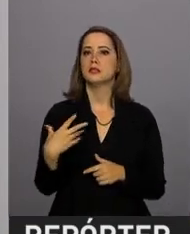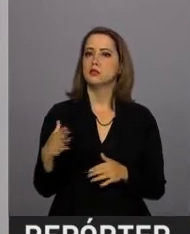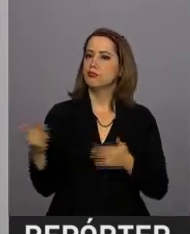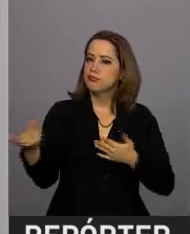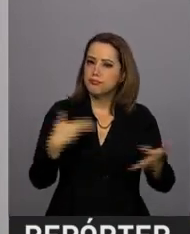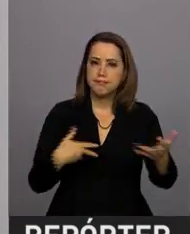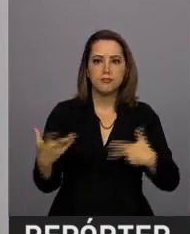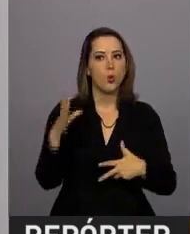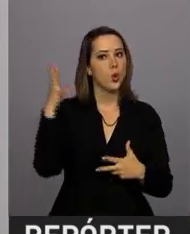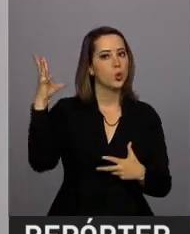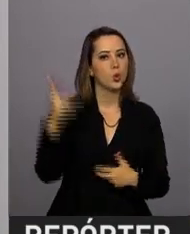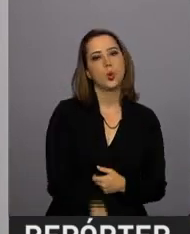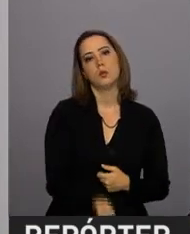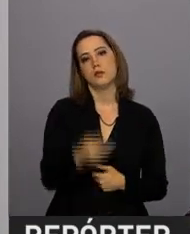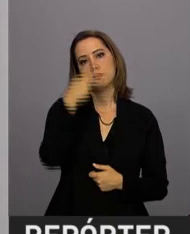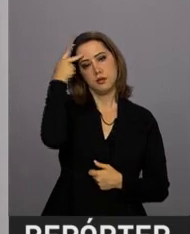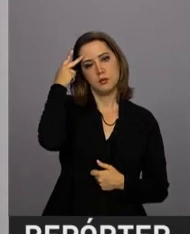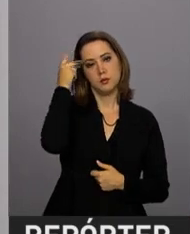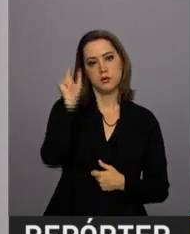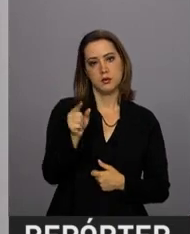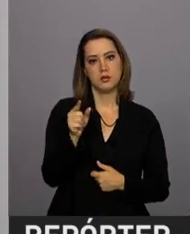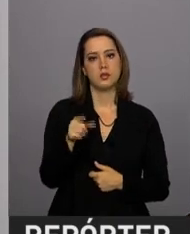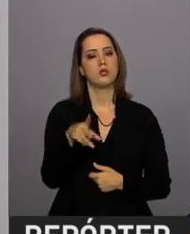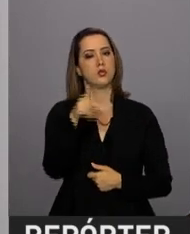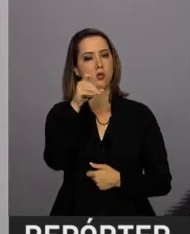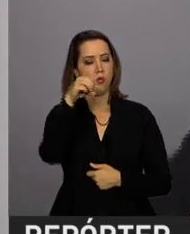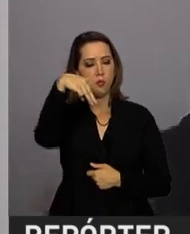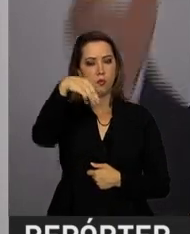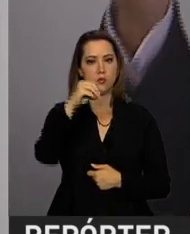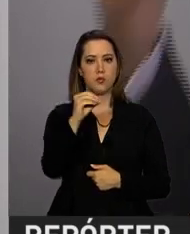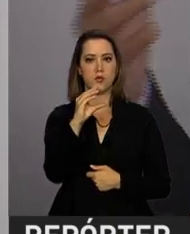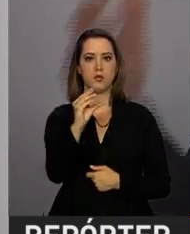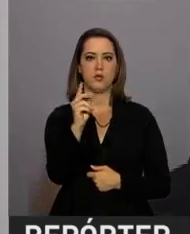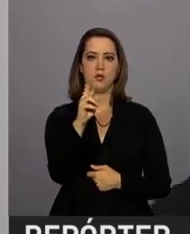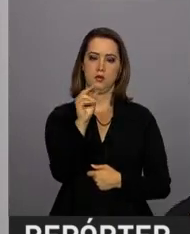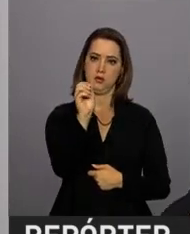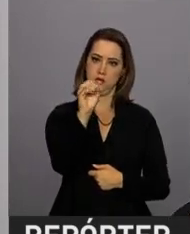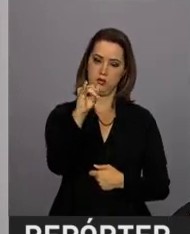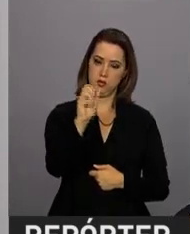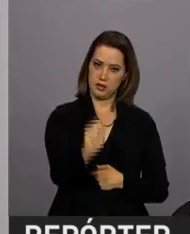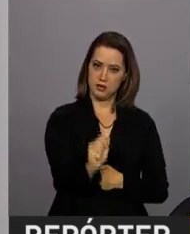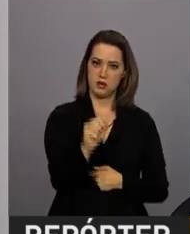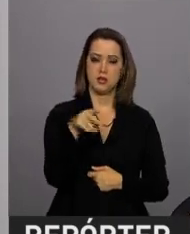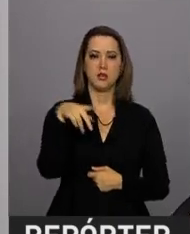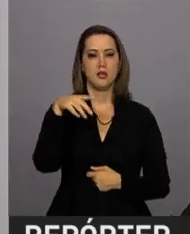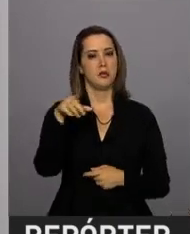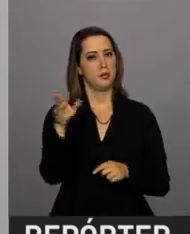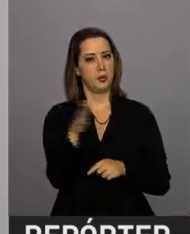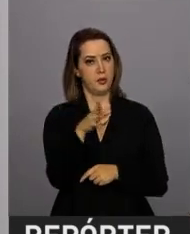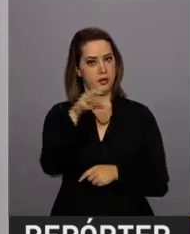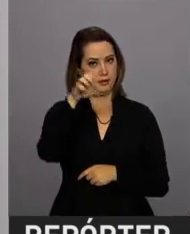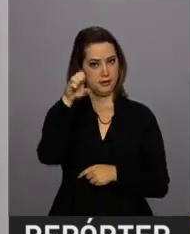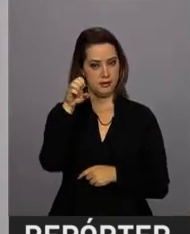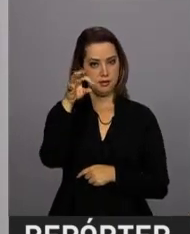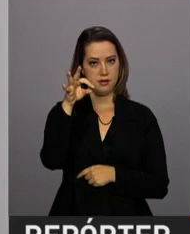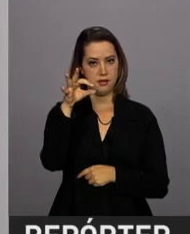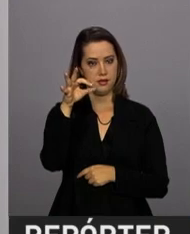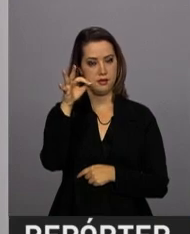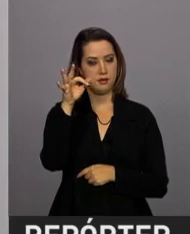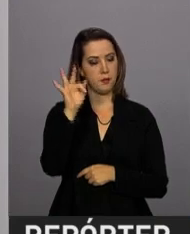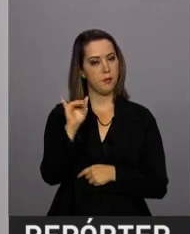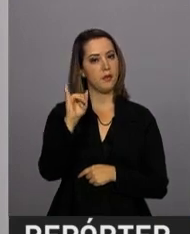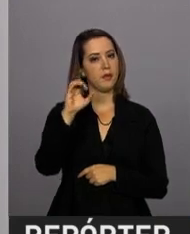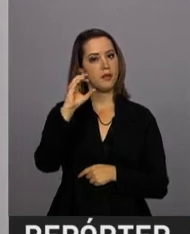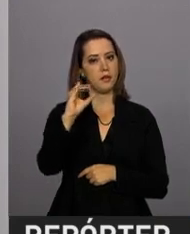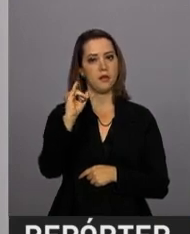isso é a democracia da eficiência portanto nós pretendemos construir dar uma contribuição do